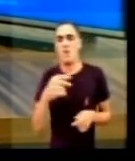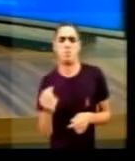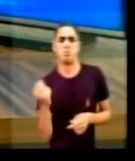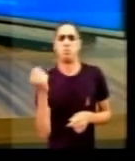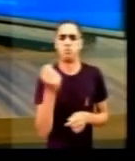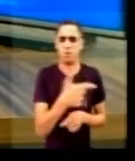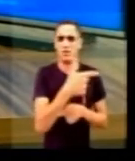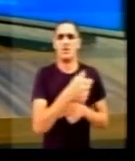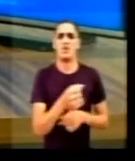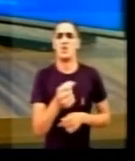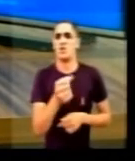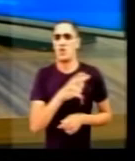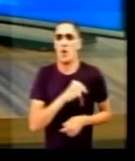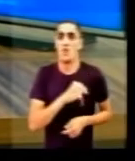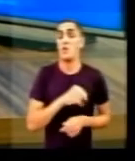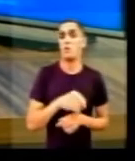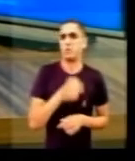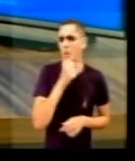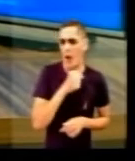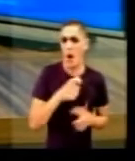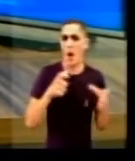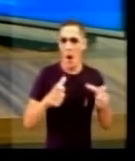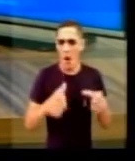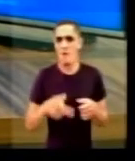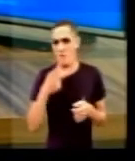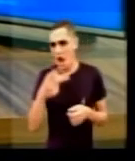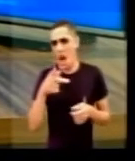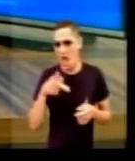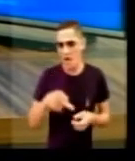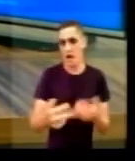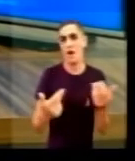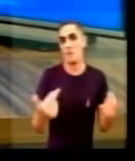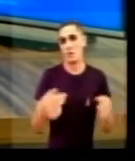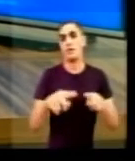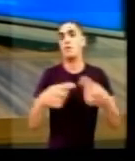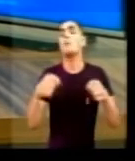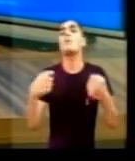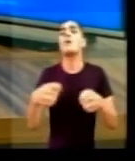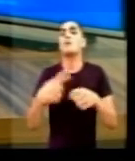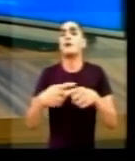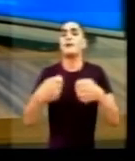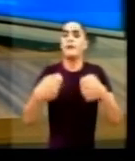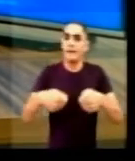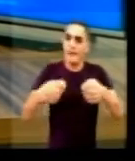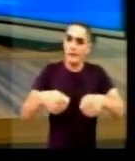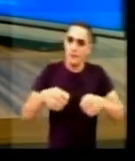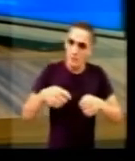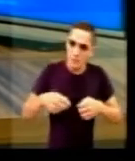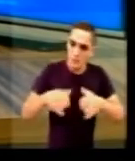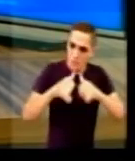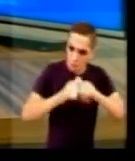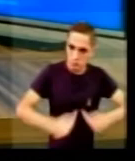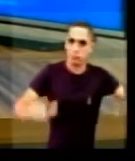verdade. Tá certo? Isso tem que ser repetido. Por quê? Porque aglomerou, sobe.